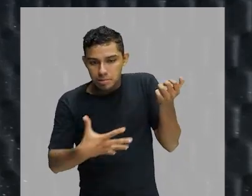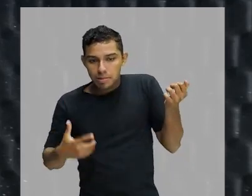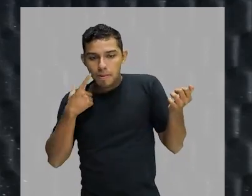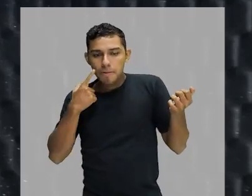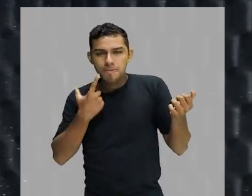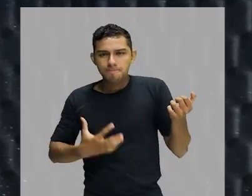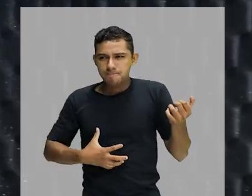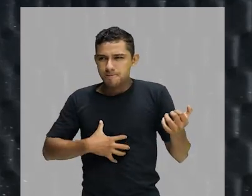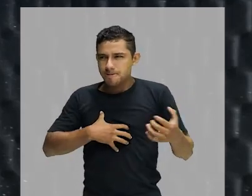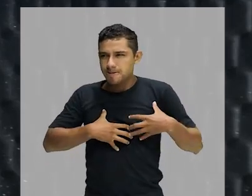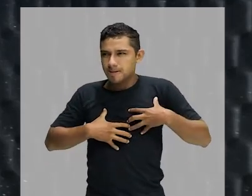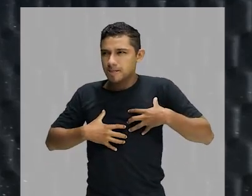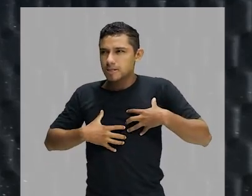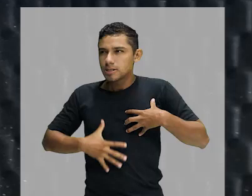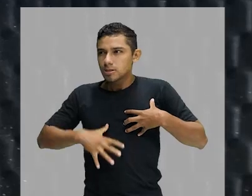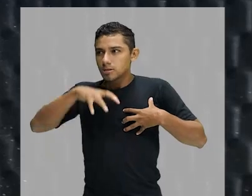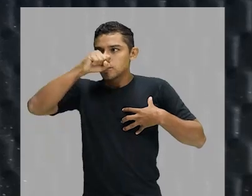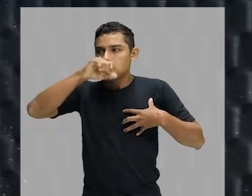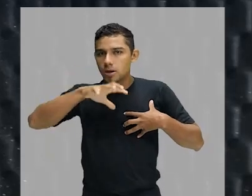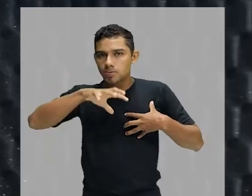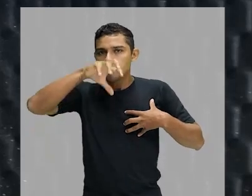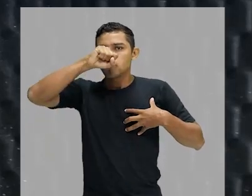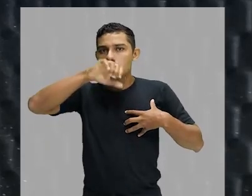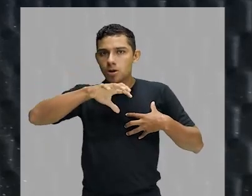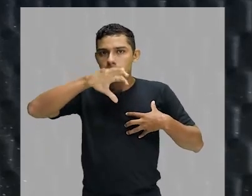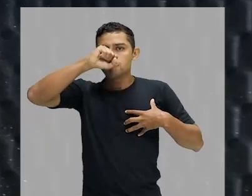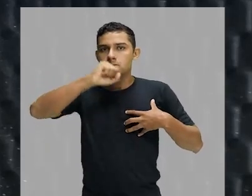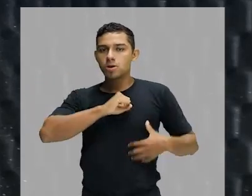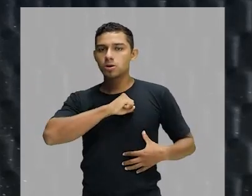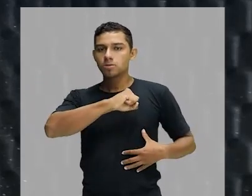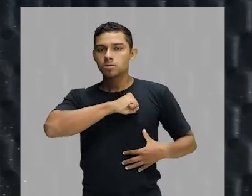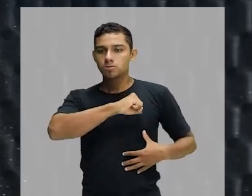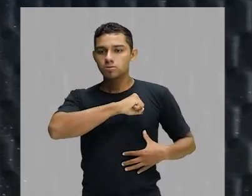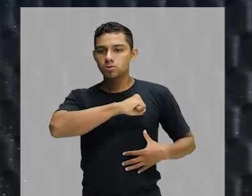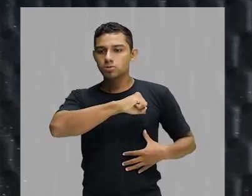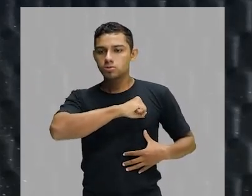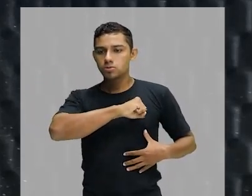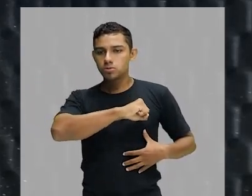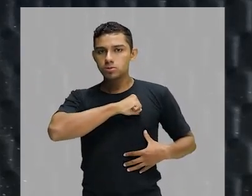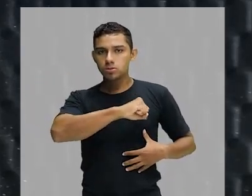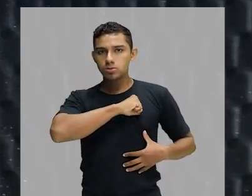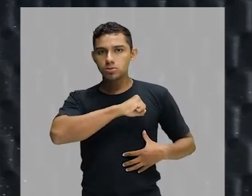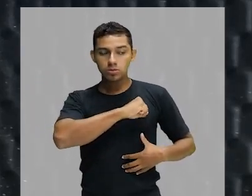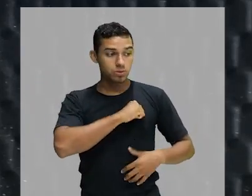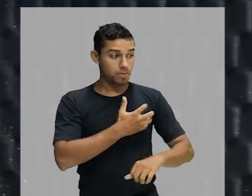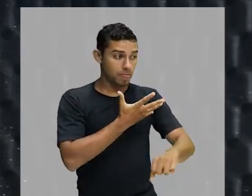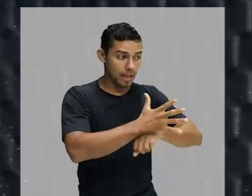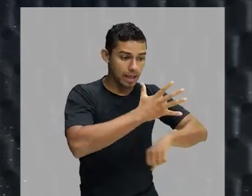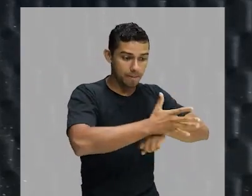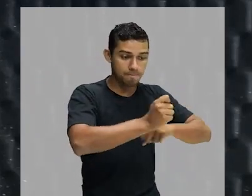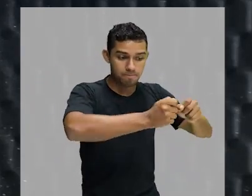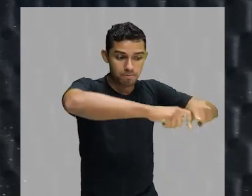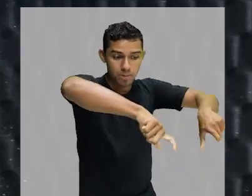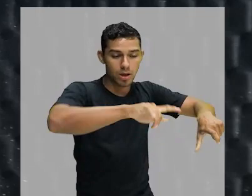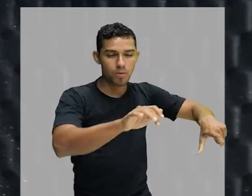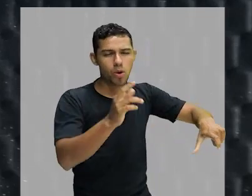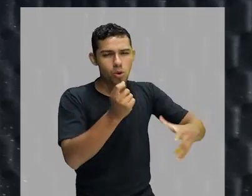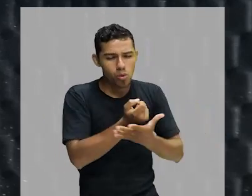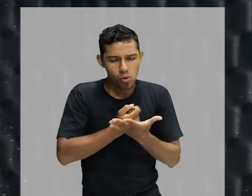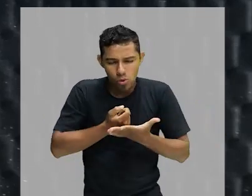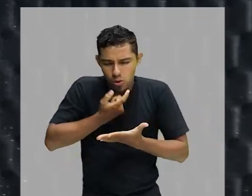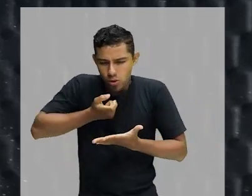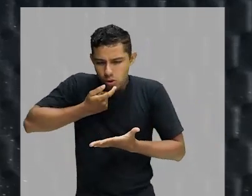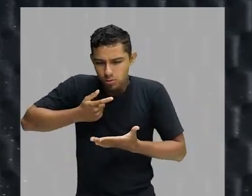eficaz. Isso eu posso conseguir através de um treinamento esportivo. E quando eu faço uso de alguma